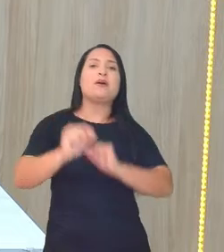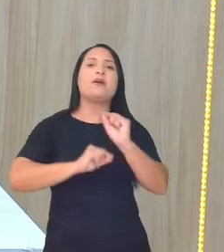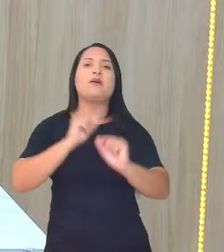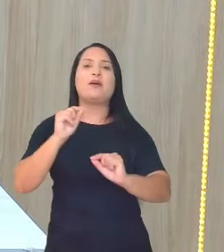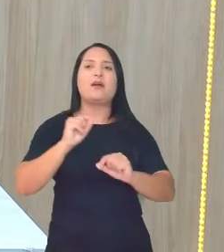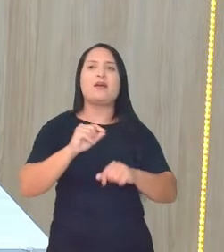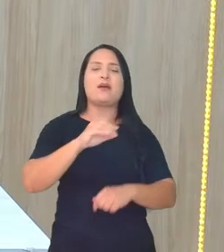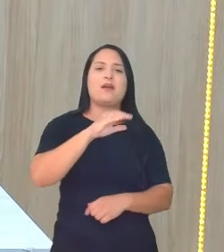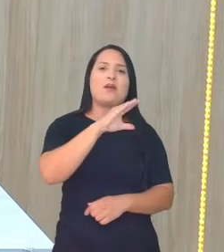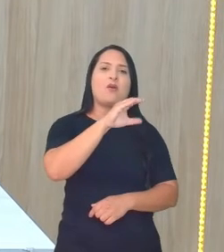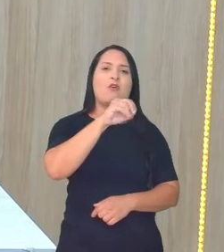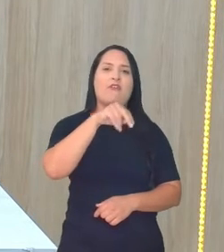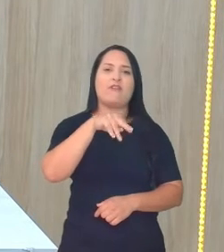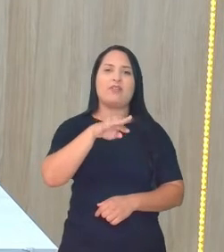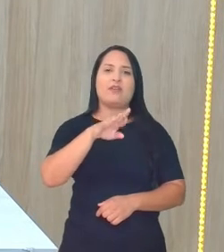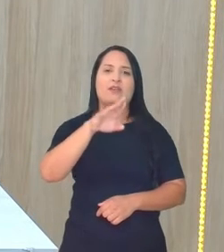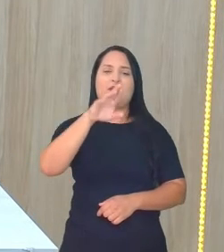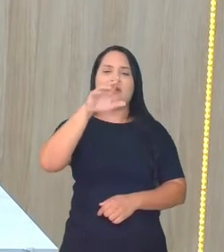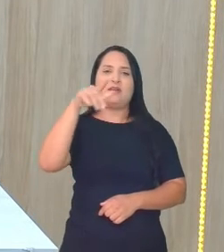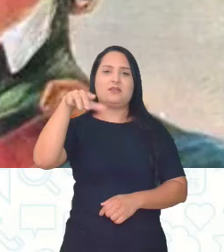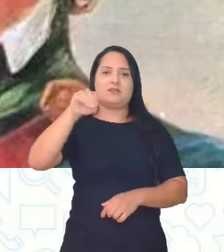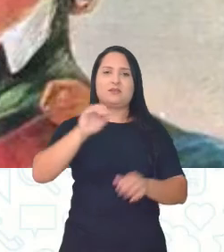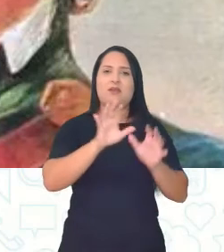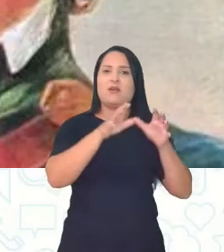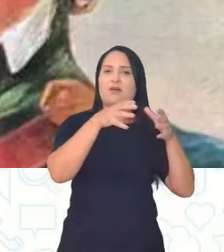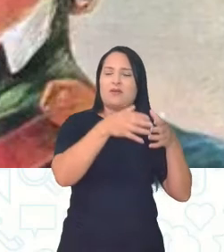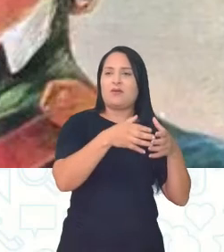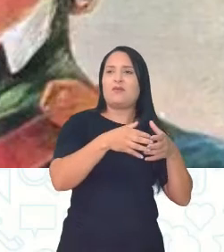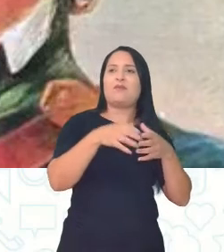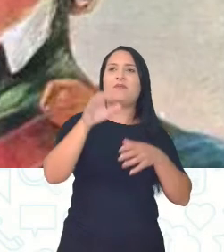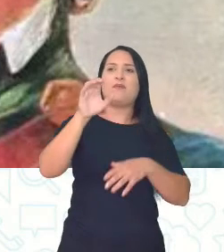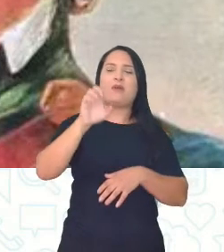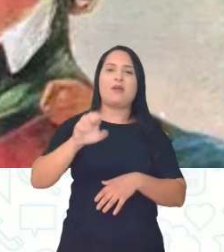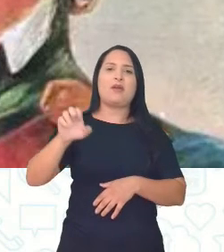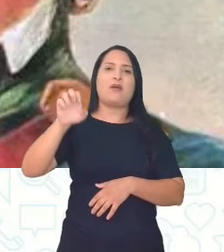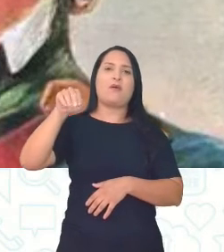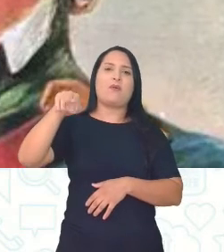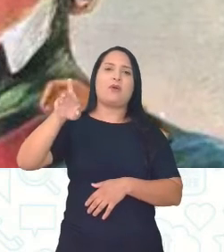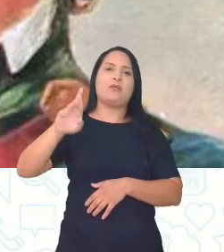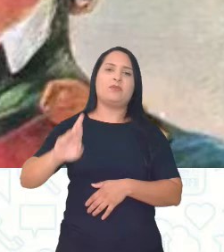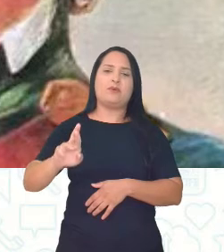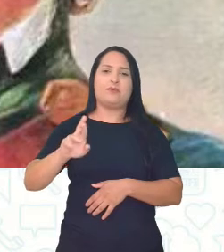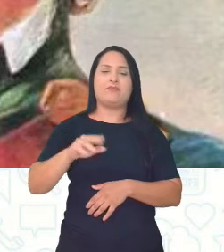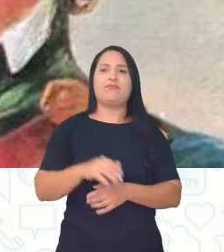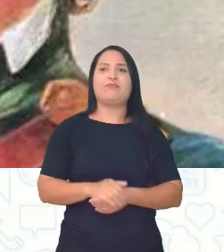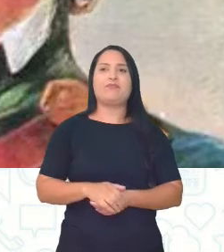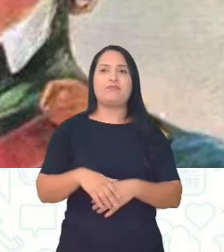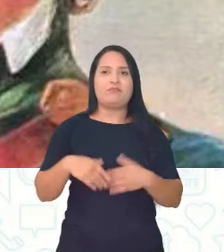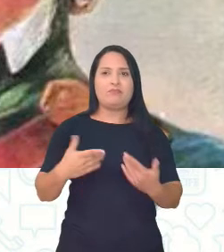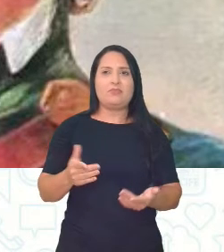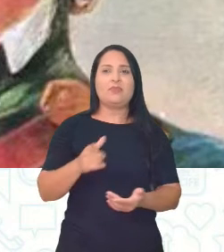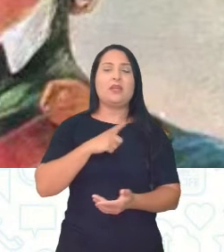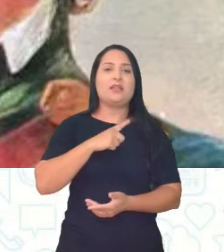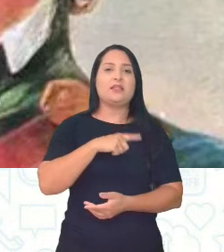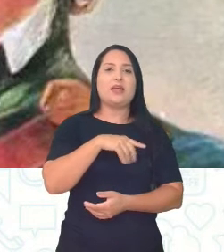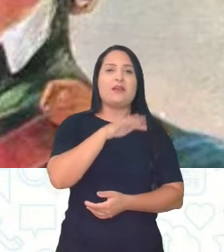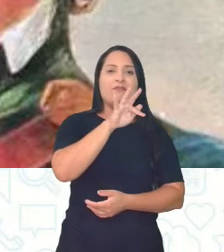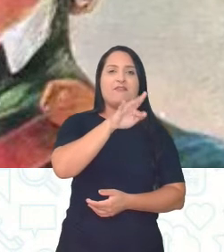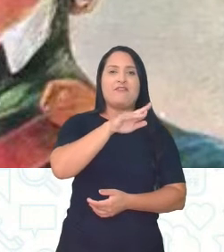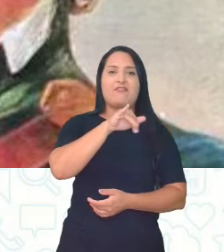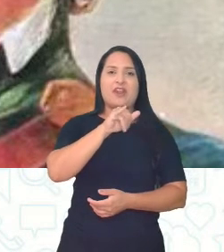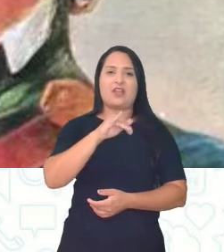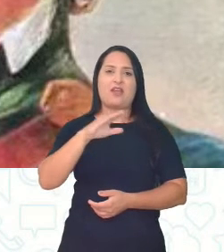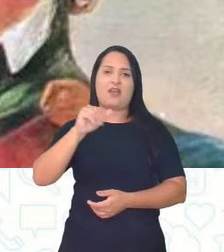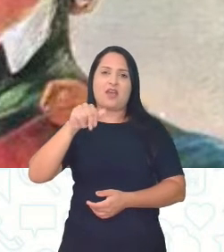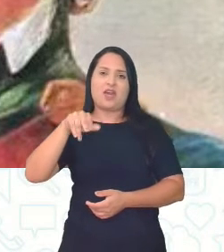do Equador. Vamos olhar aqui, olha. Frei Caneca, né? Olha aí, o famoso Frei